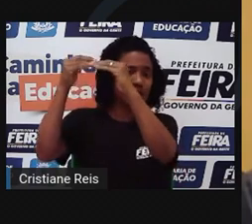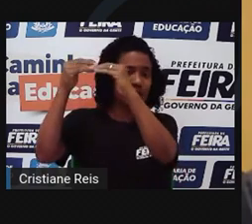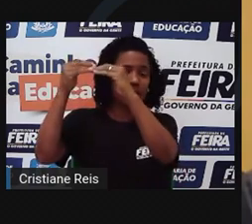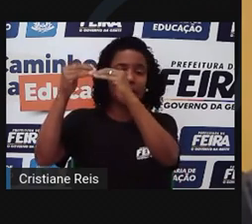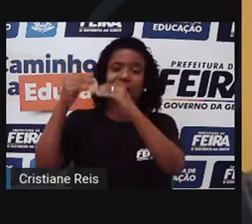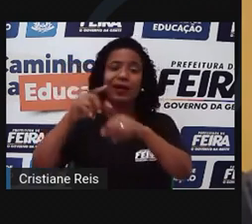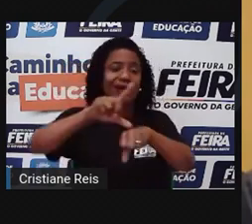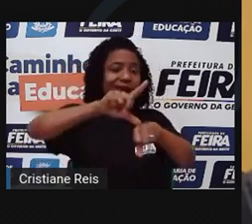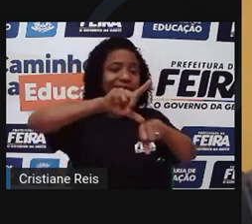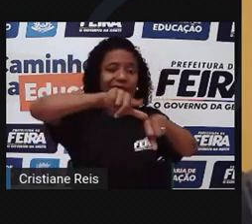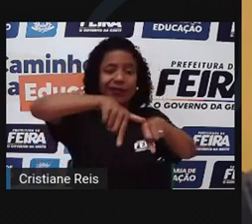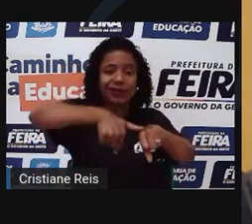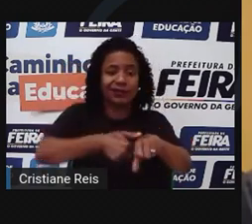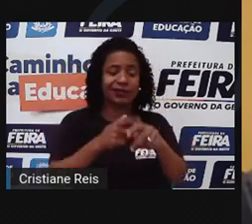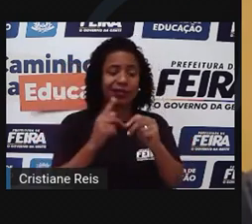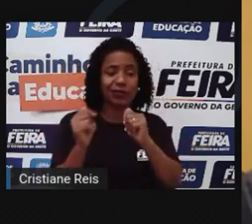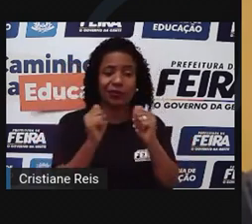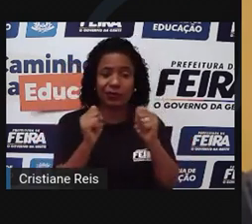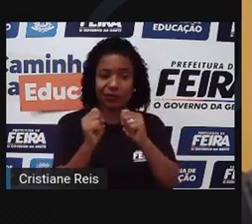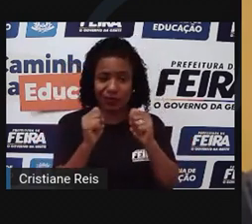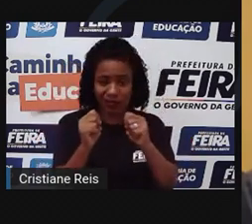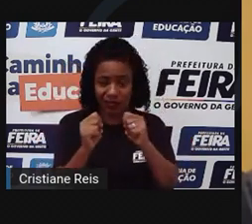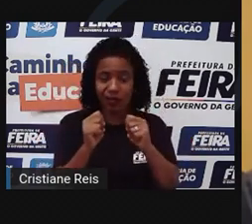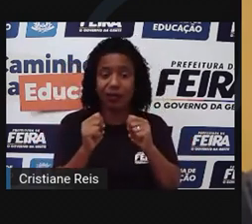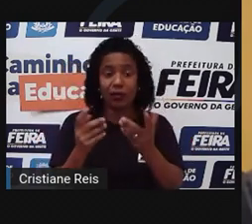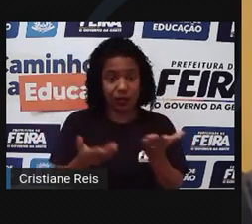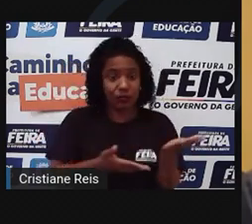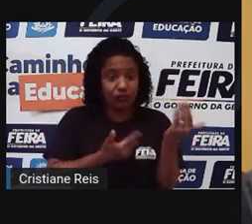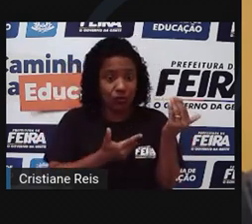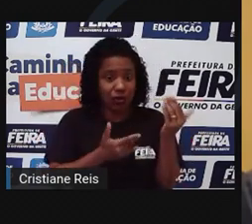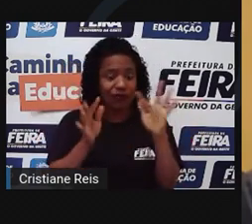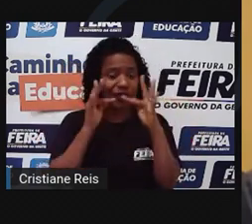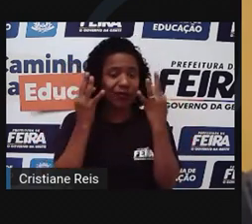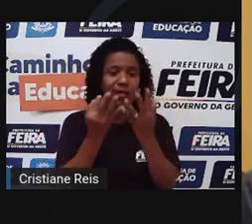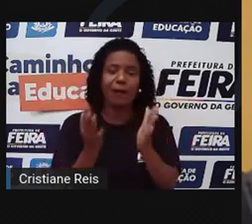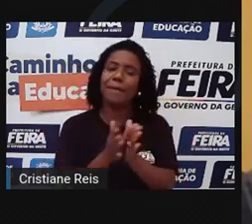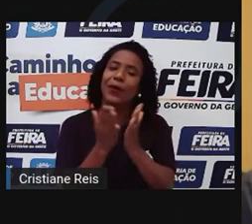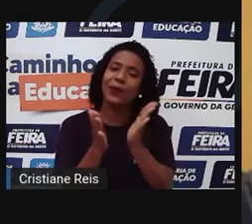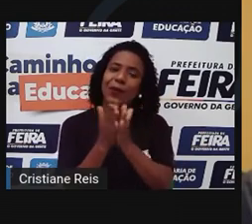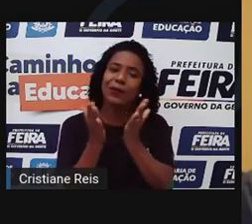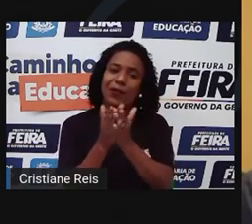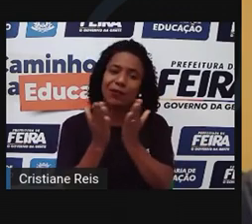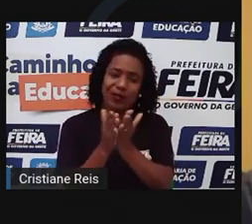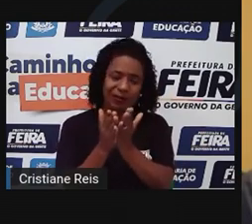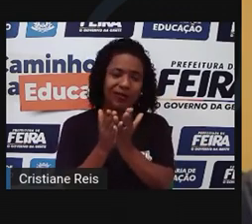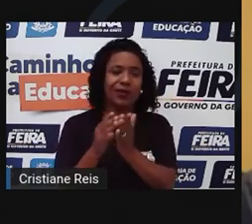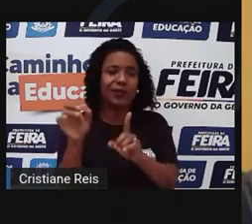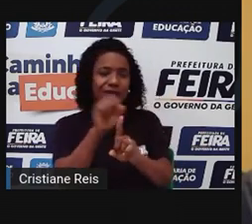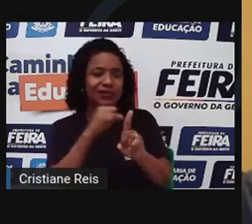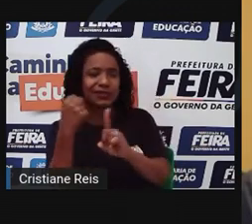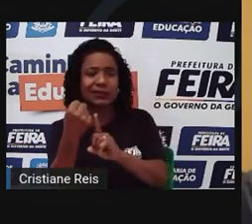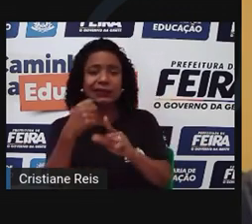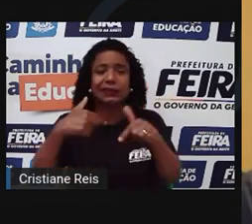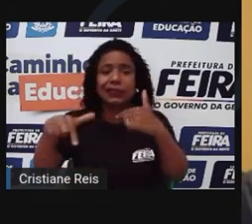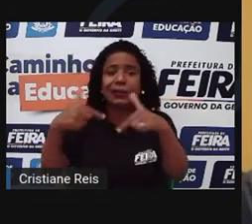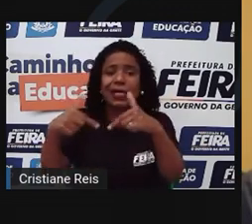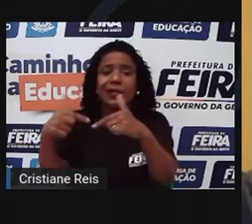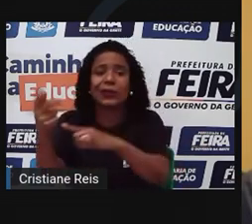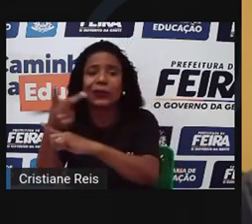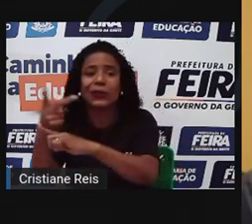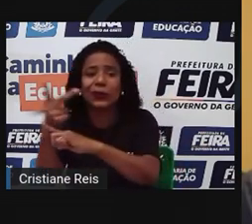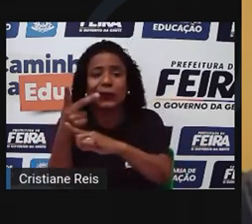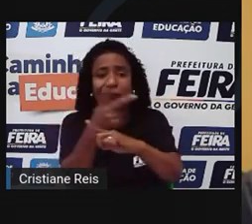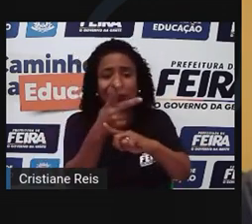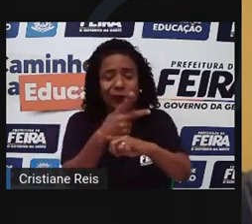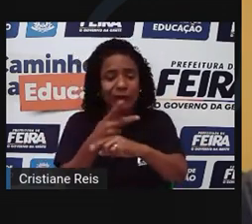de famílias mais pobres, muitas vezes os negros também, eles acham que a sociedade não oferece oportunidades para ele, não abre as